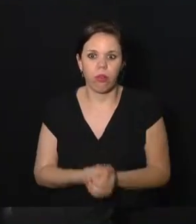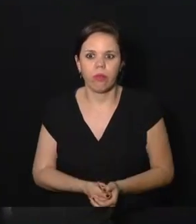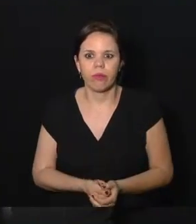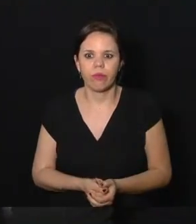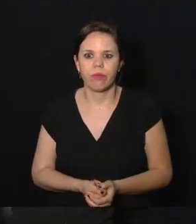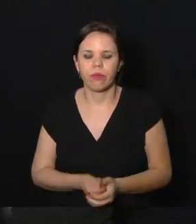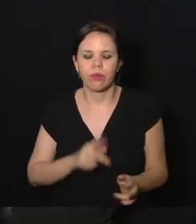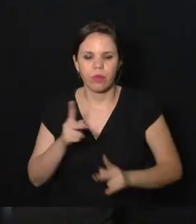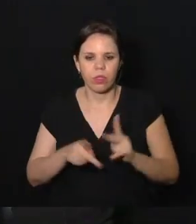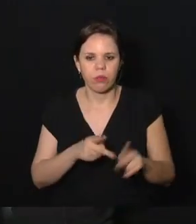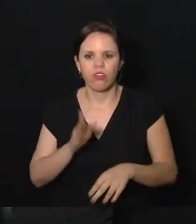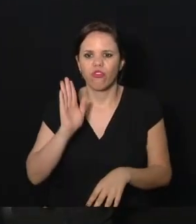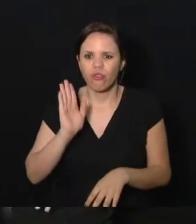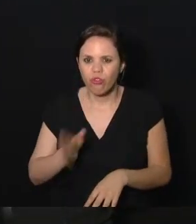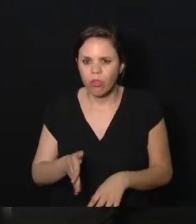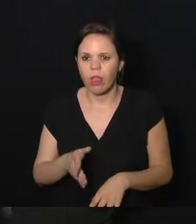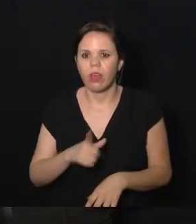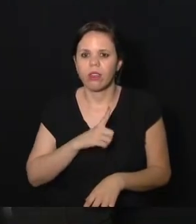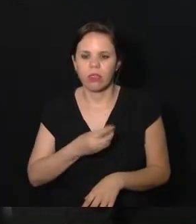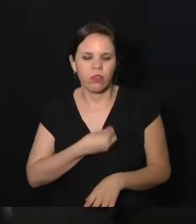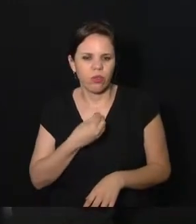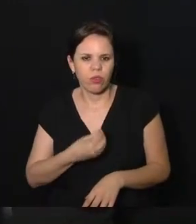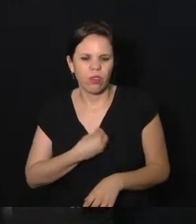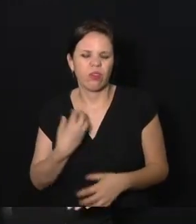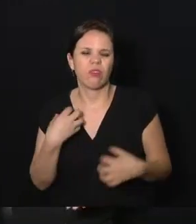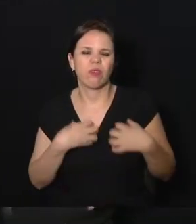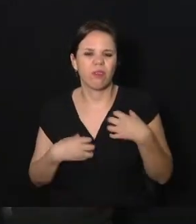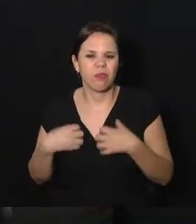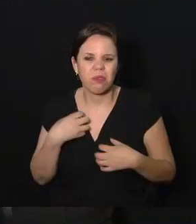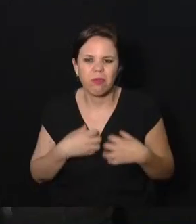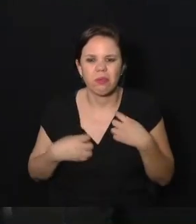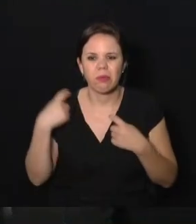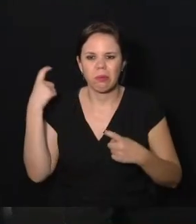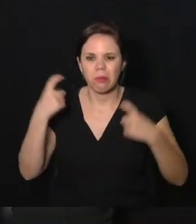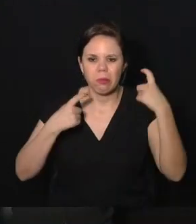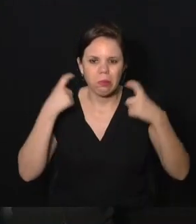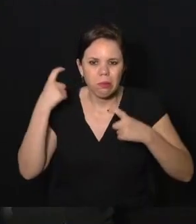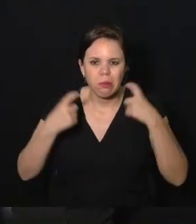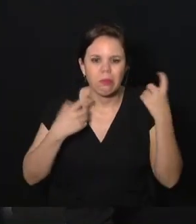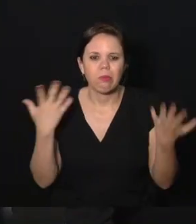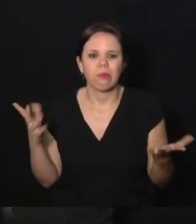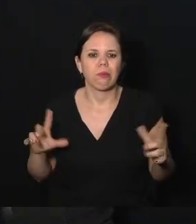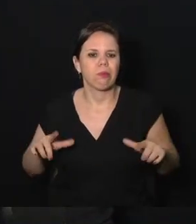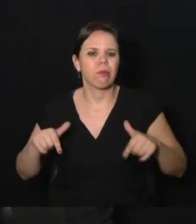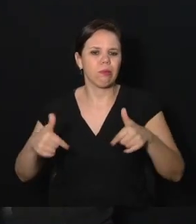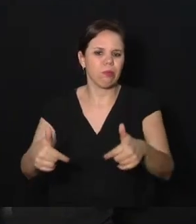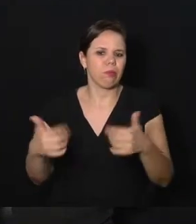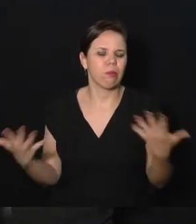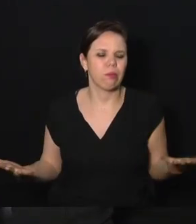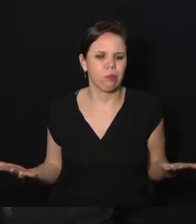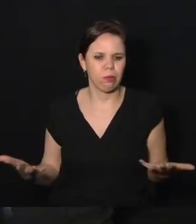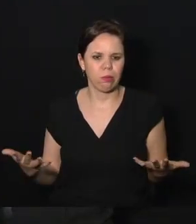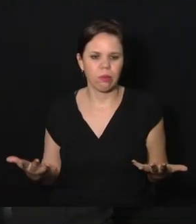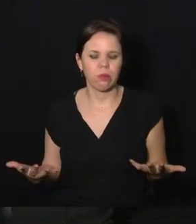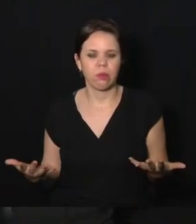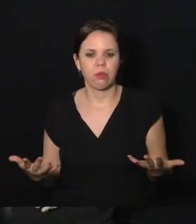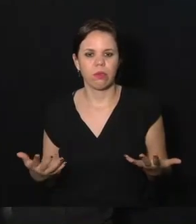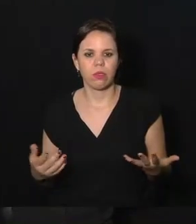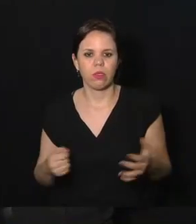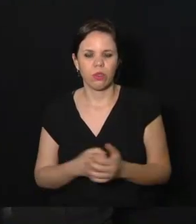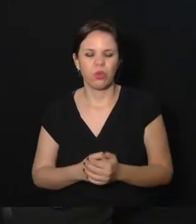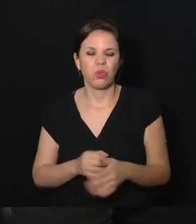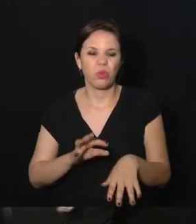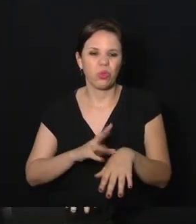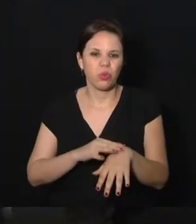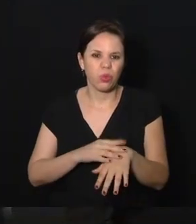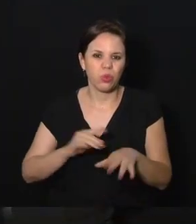são pessoas que já vivenciam uma situação muito dramática pessoalmente, porque enfrentam no contexto cotidiano o